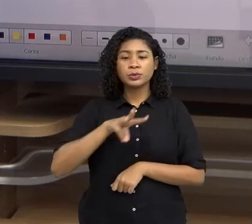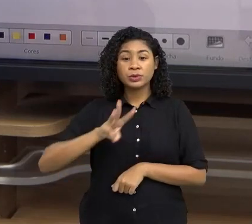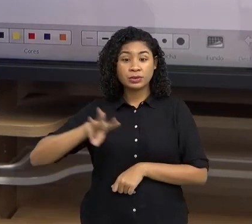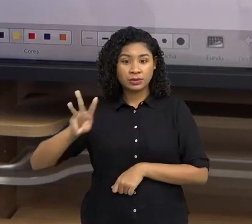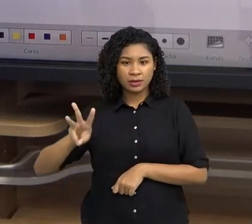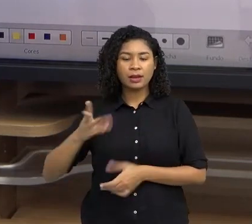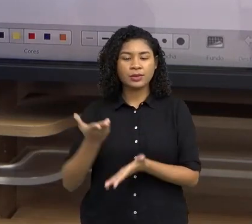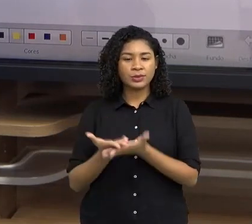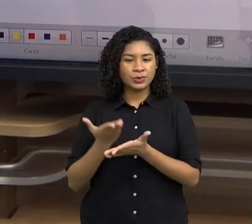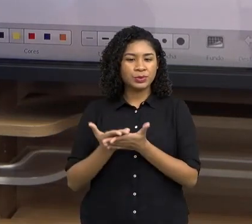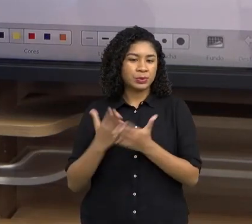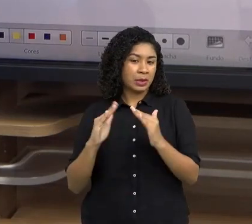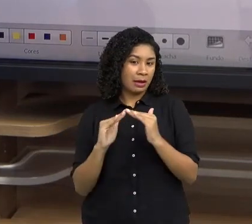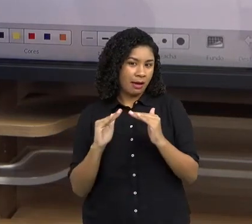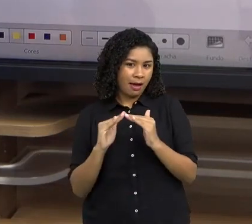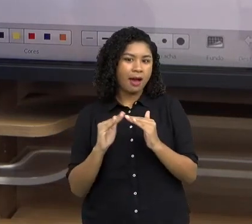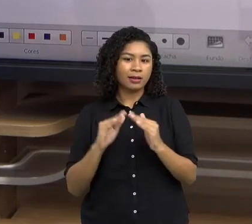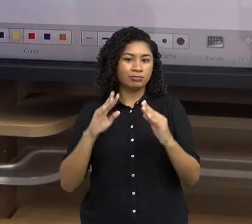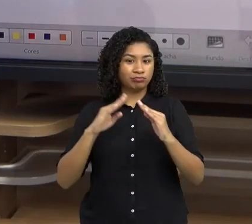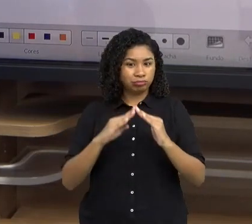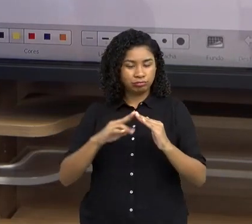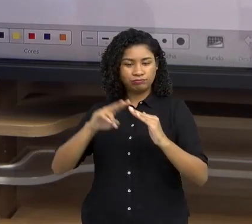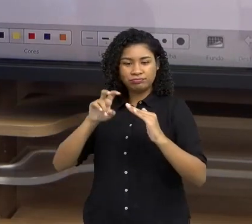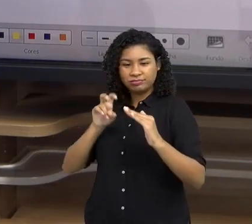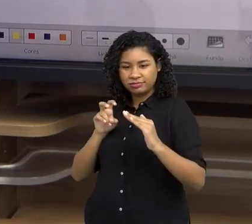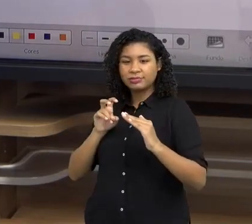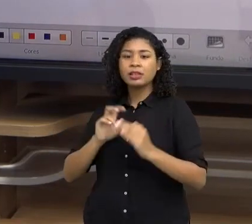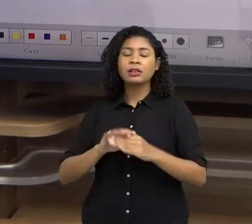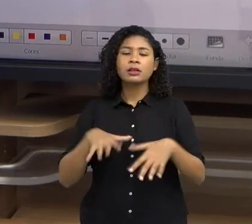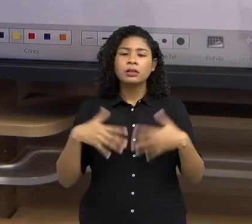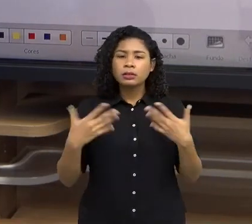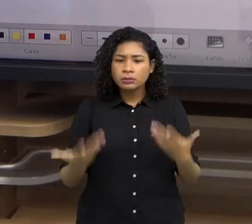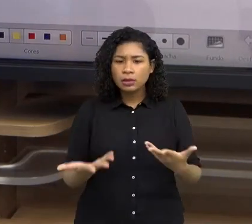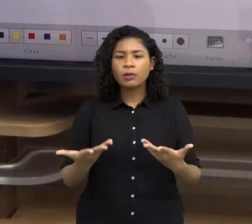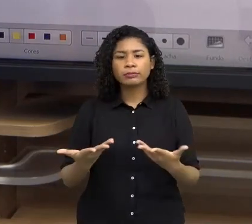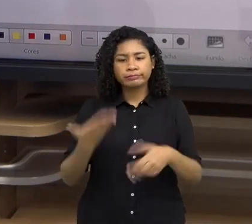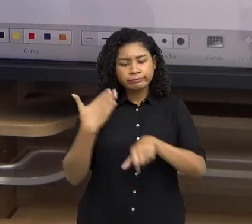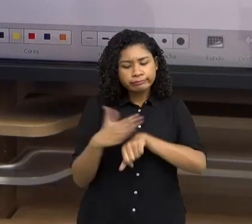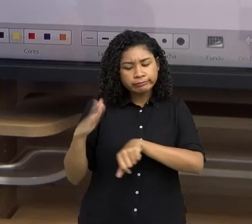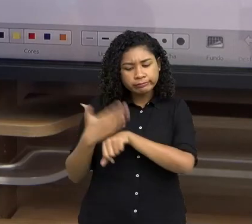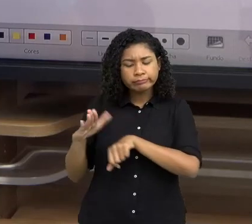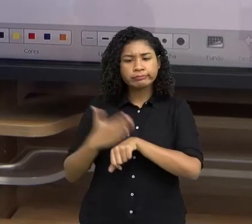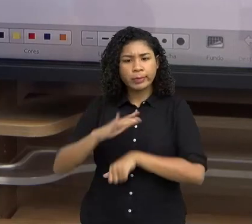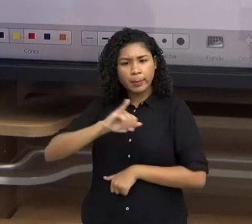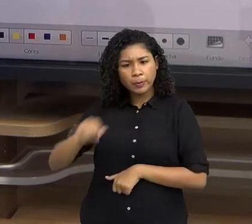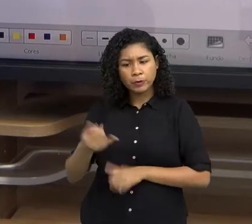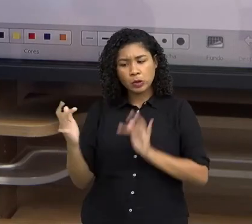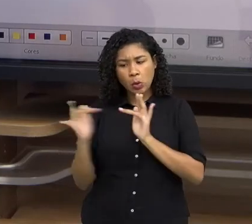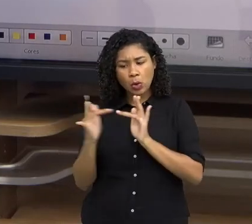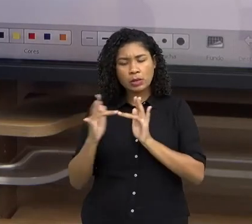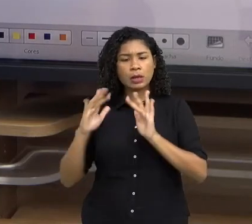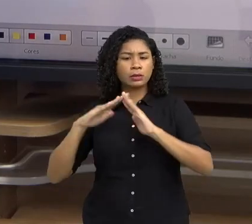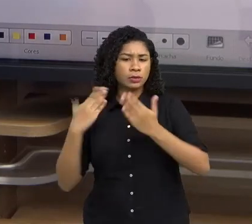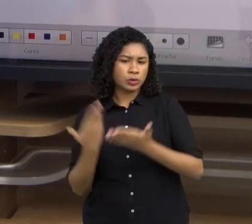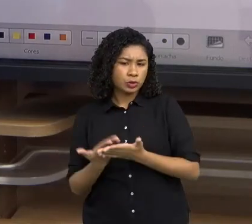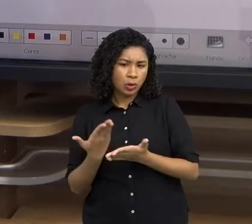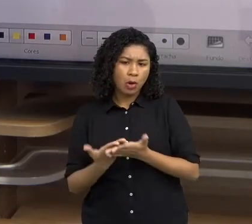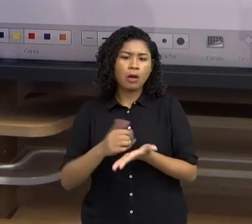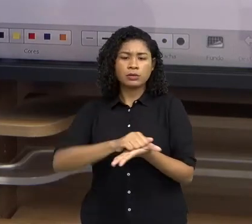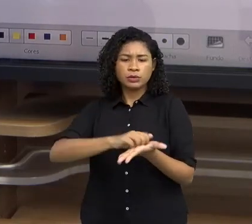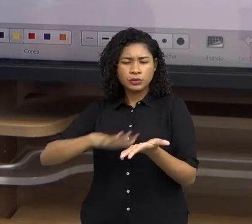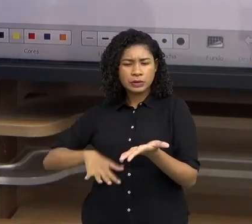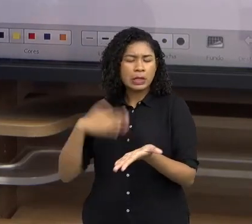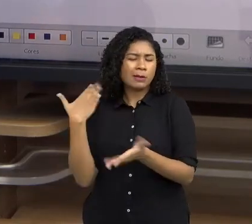vocês conseguem esse material todo. Façam os exercícios, fiquem em contato com as escolas de vocês também, façam